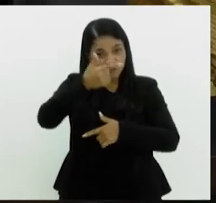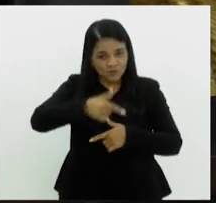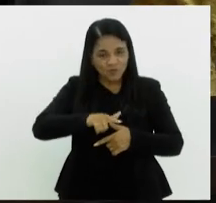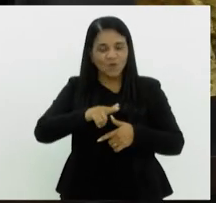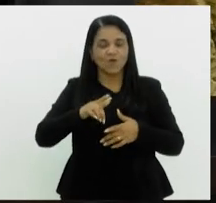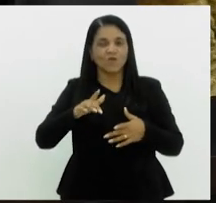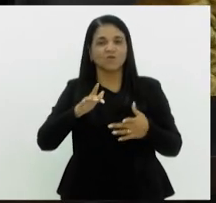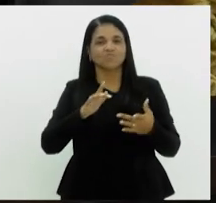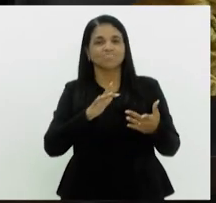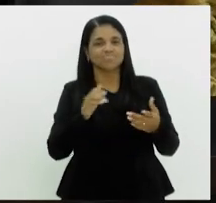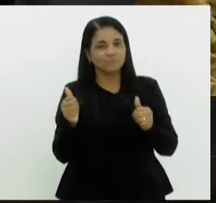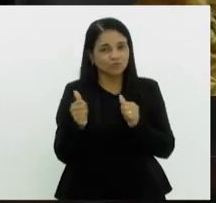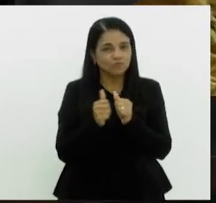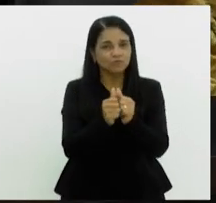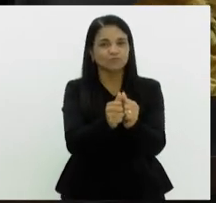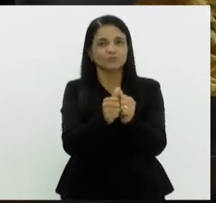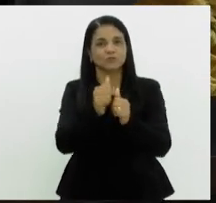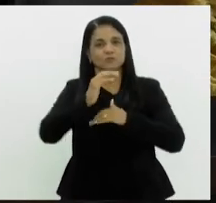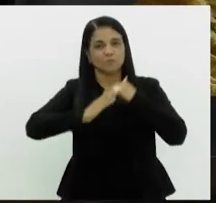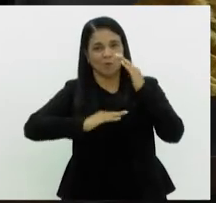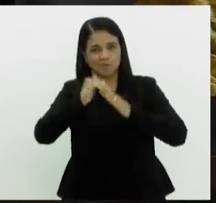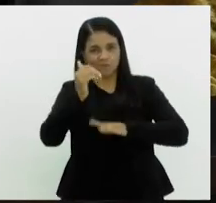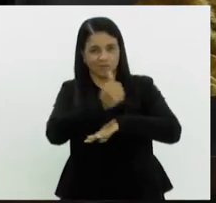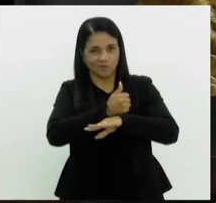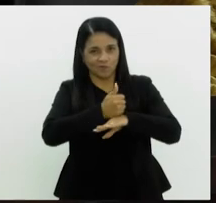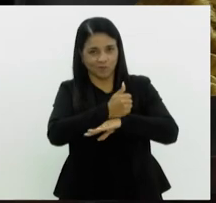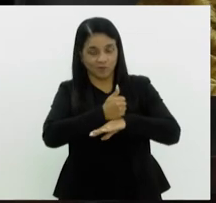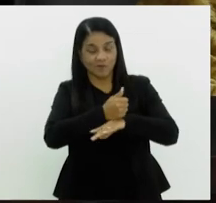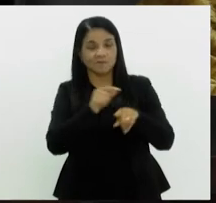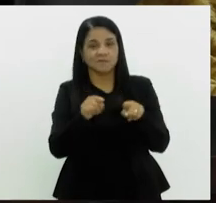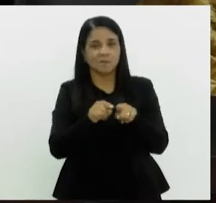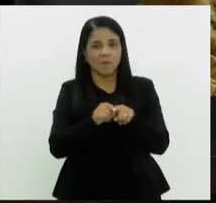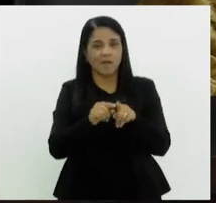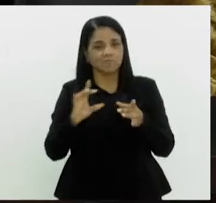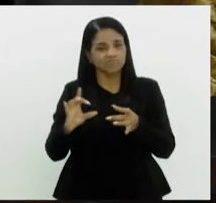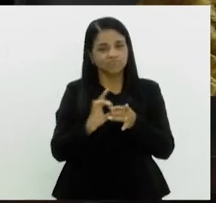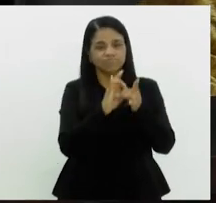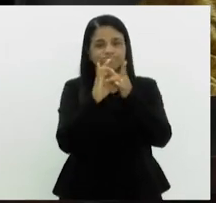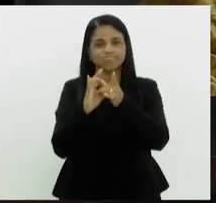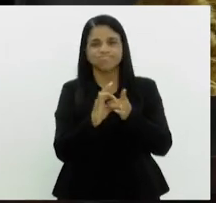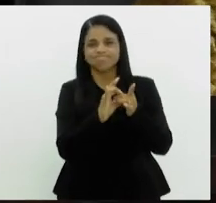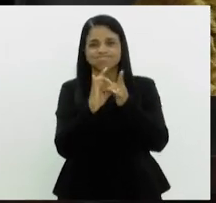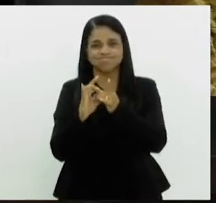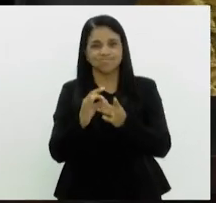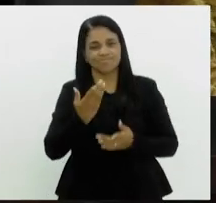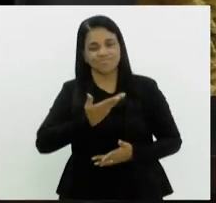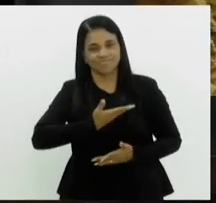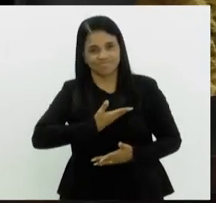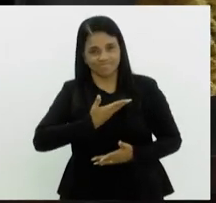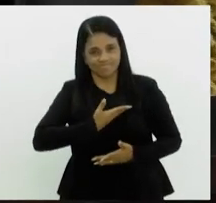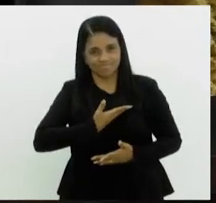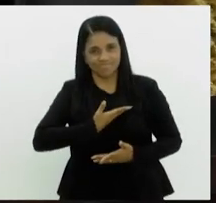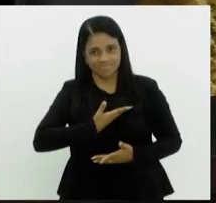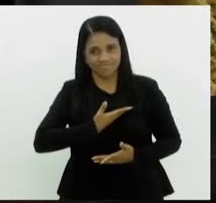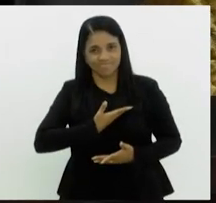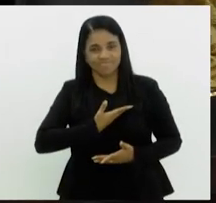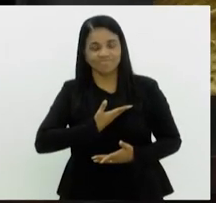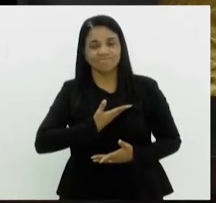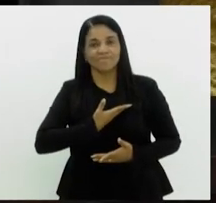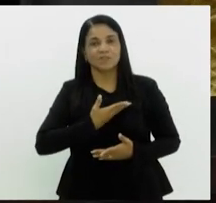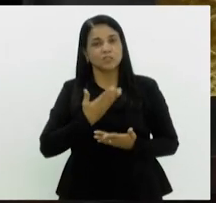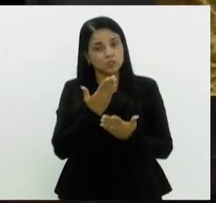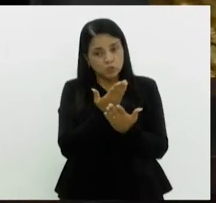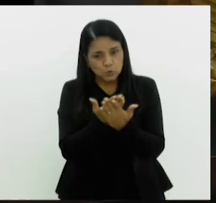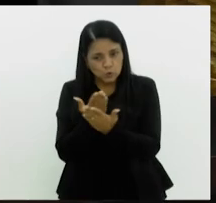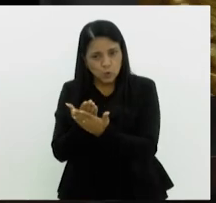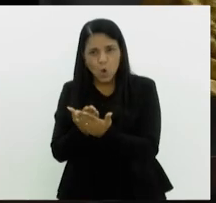vida profissional e sedimentou nossos laços de amizade. Muito estudiosa,